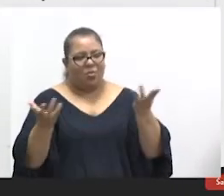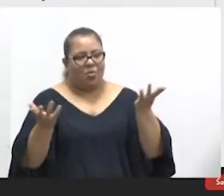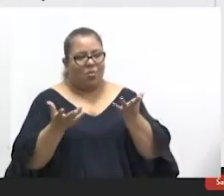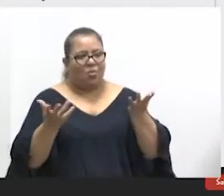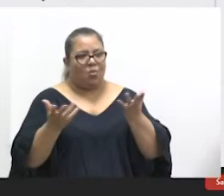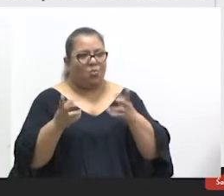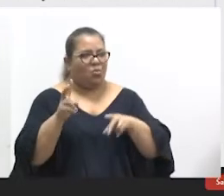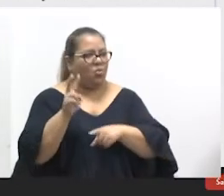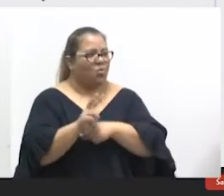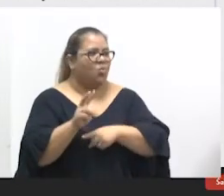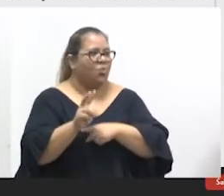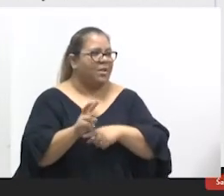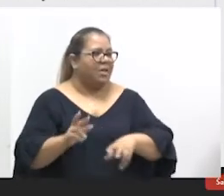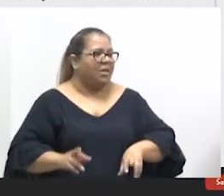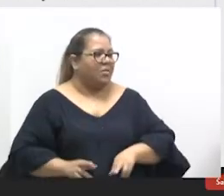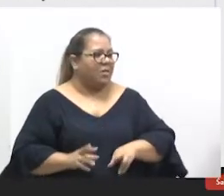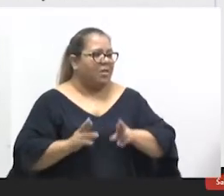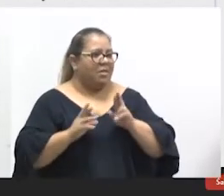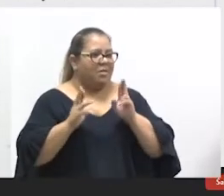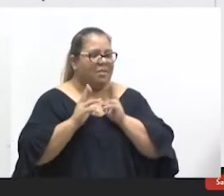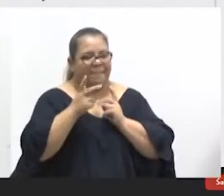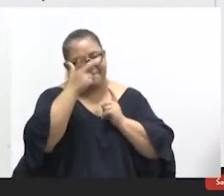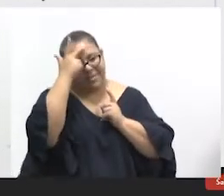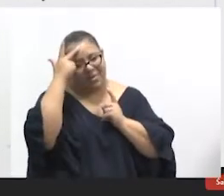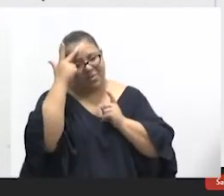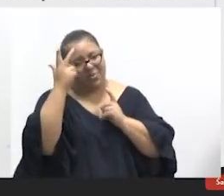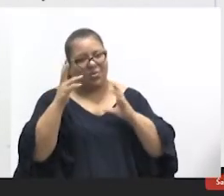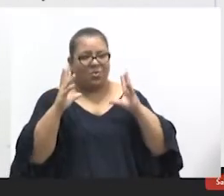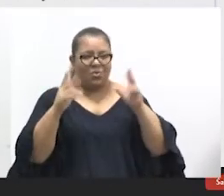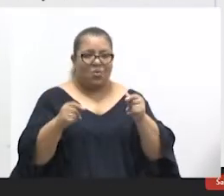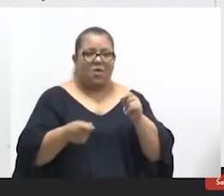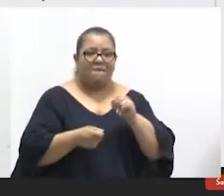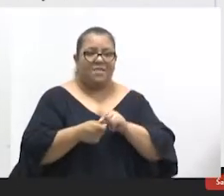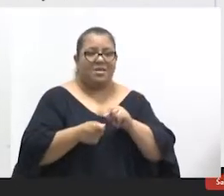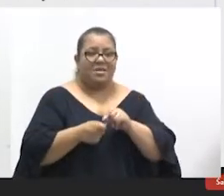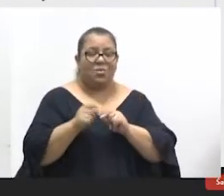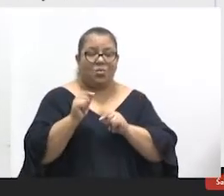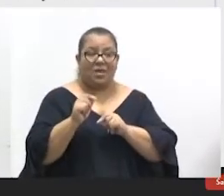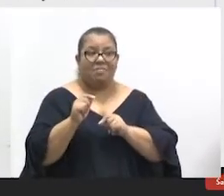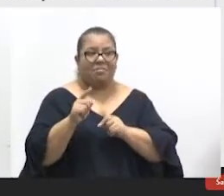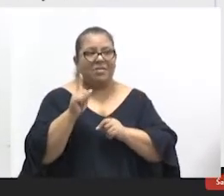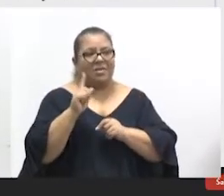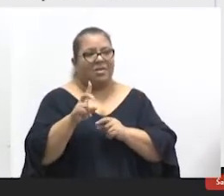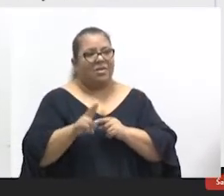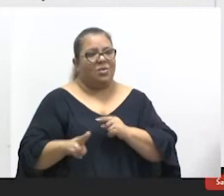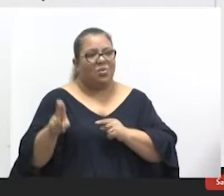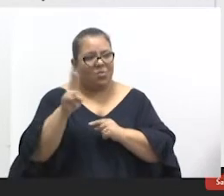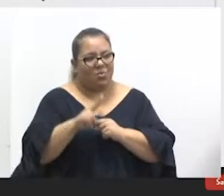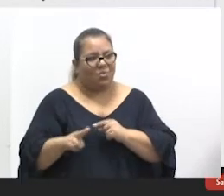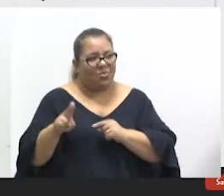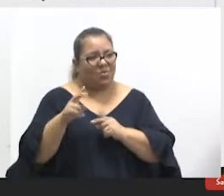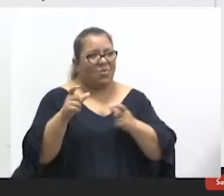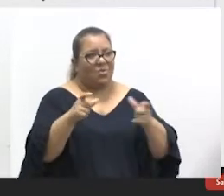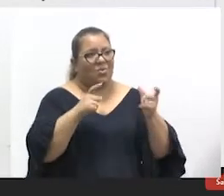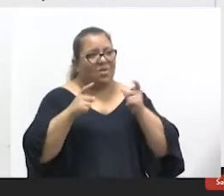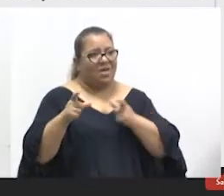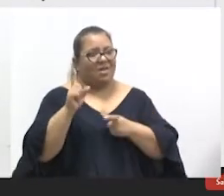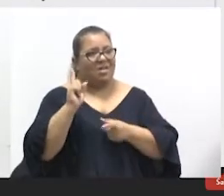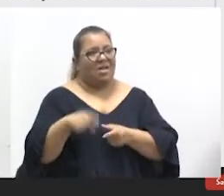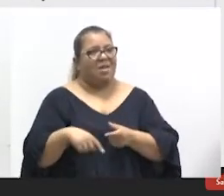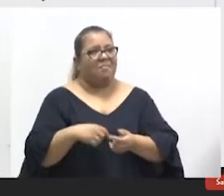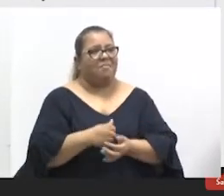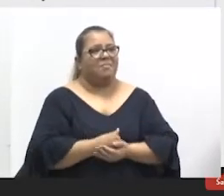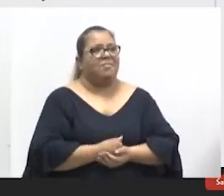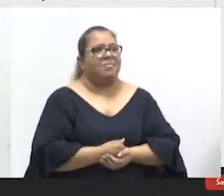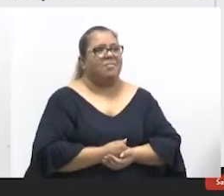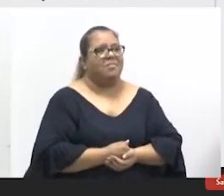de cuidado às pessoas. E nós temos que fazer isso por meio de instrumentos que institucionalizem, que regulamentem. Então,